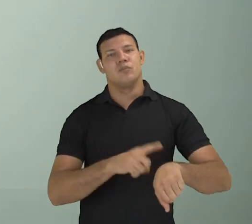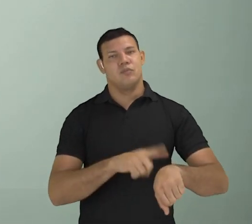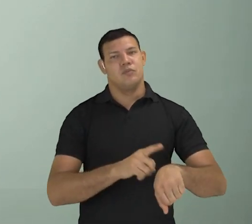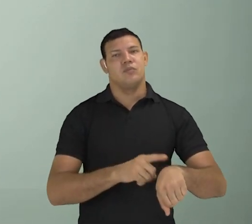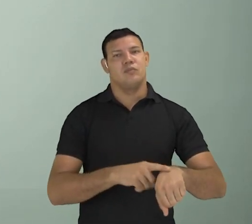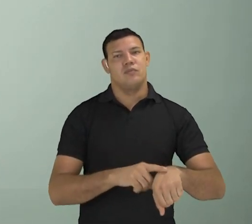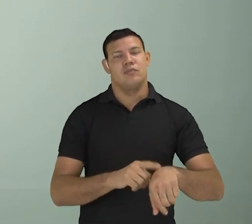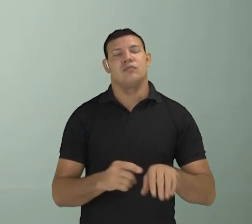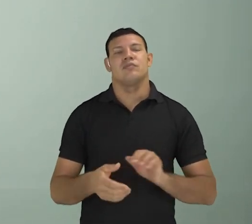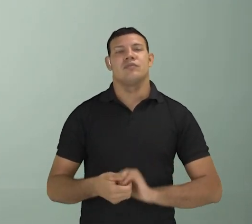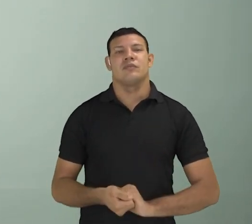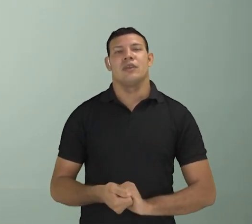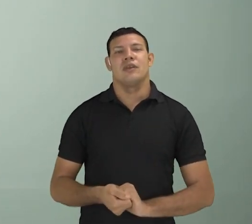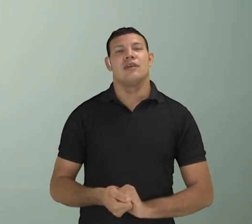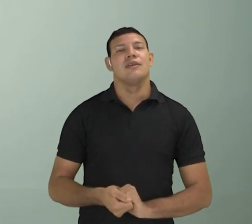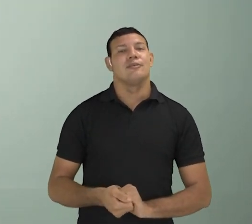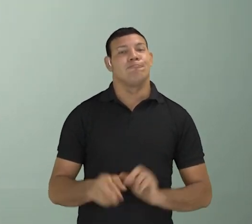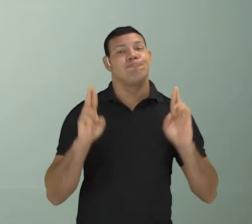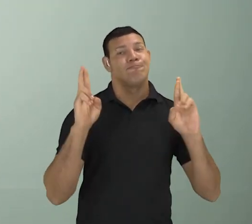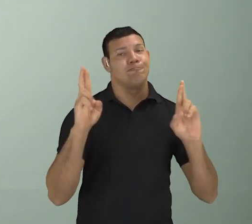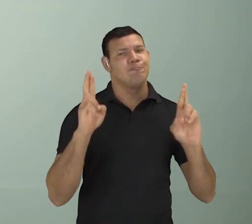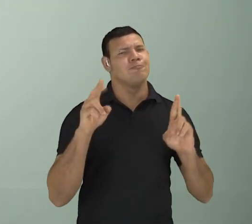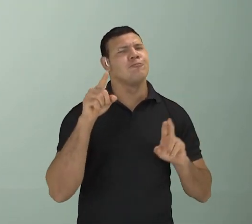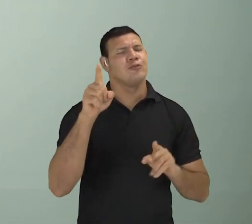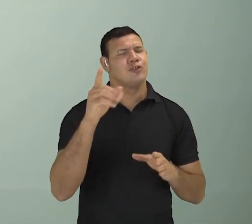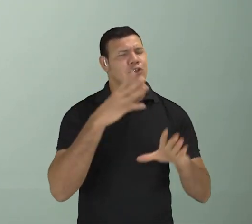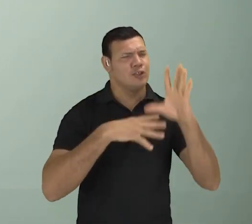muito da lição hoje. Não esqueçam que nós temos exercícios em relação a esse conteúdo lá na plataforma Eduque. Vocês podem acessar